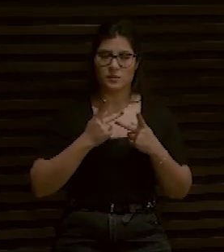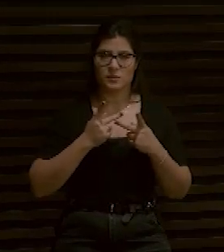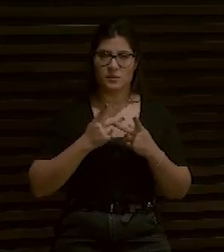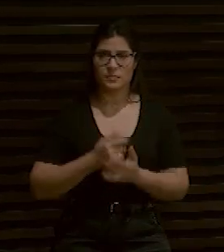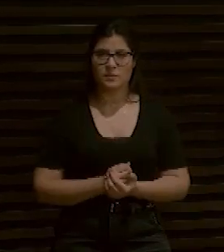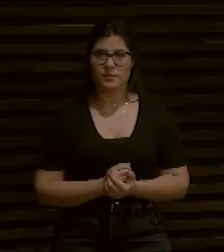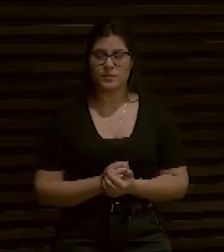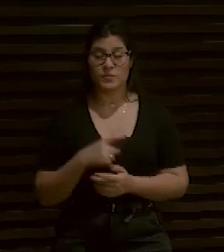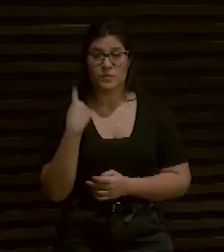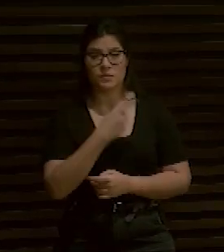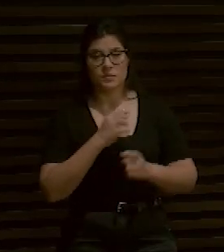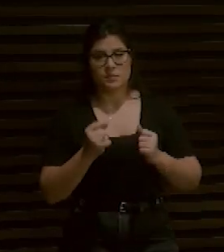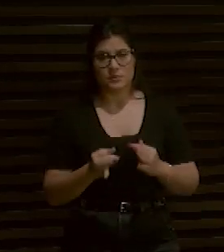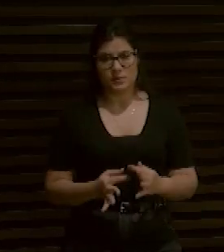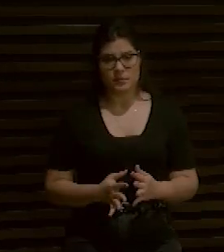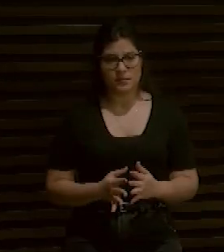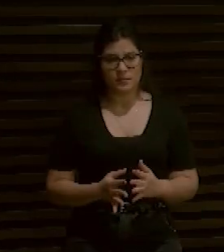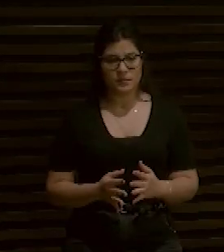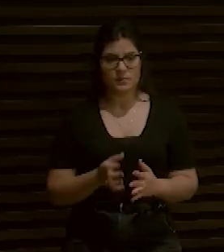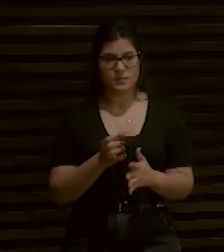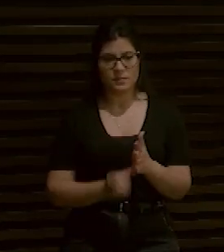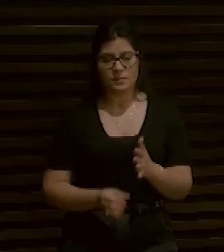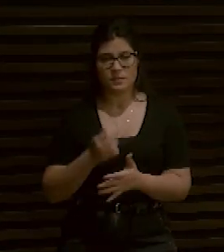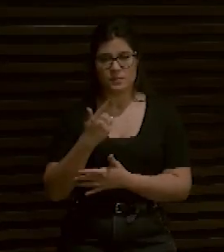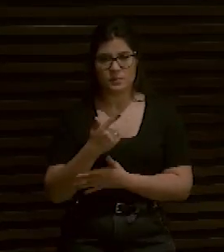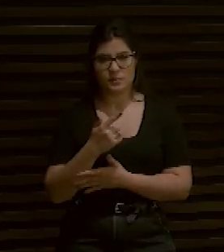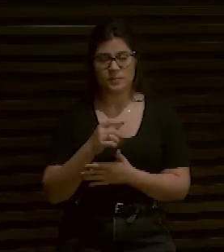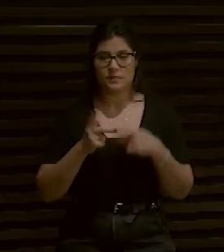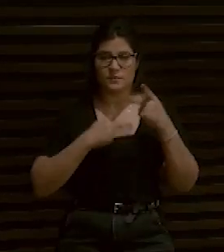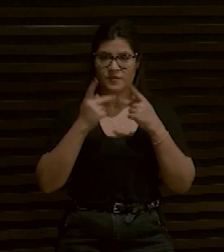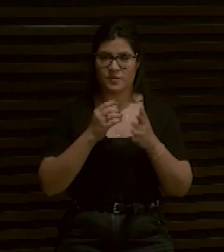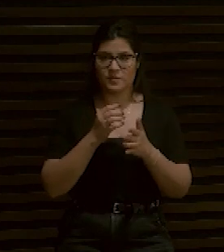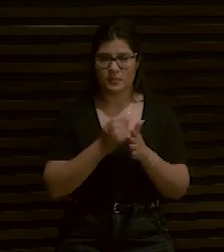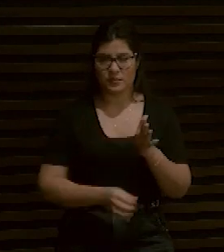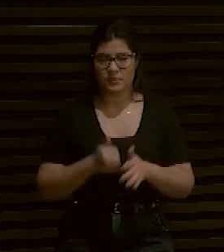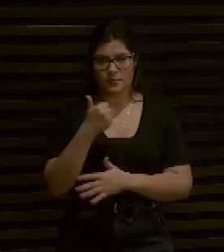que a gente vai estudar aqui no capítulo 2, ele fala assim no capítulo 1.